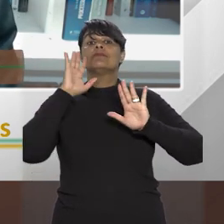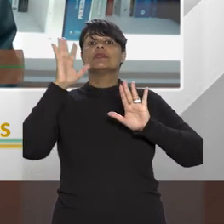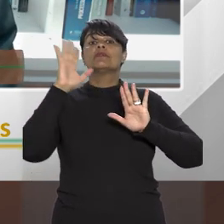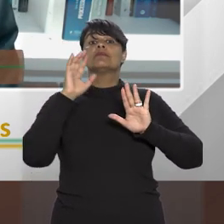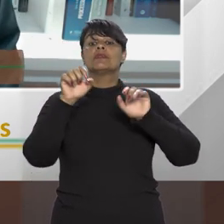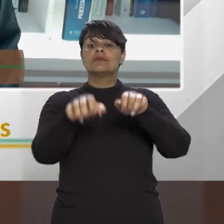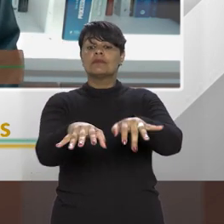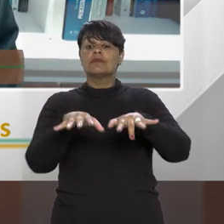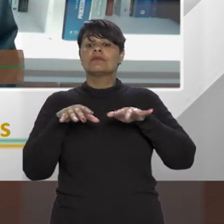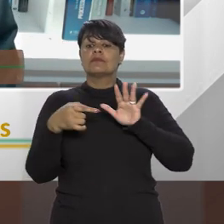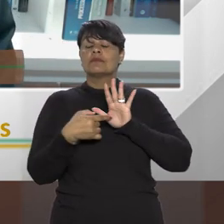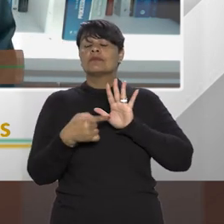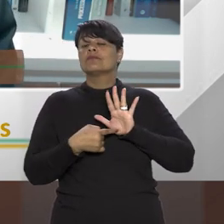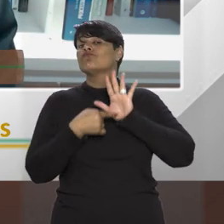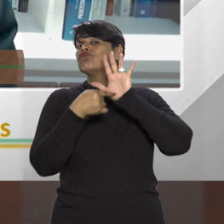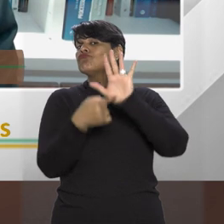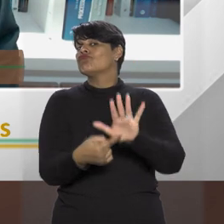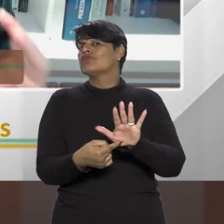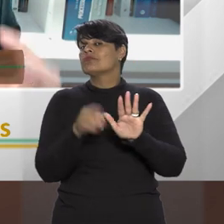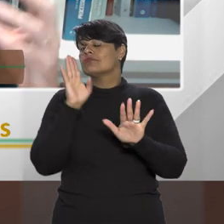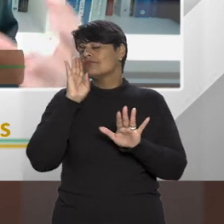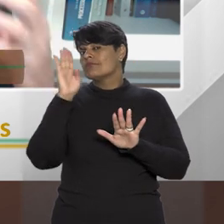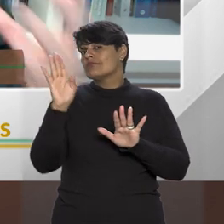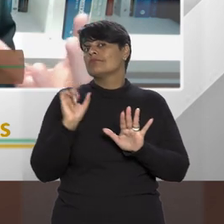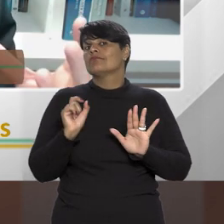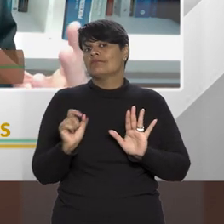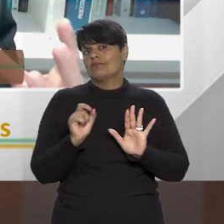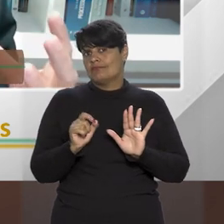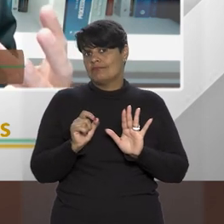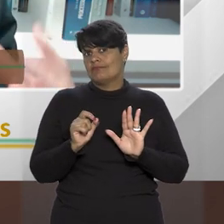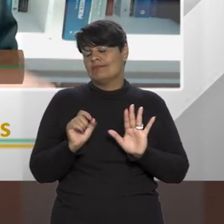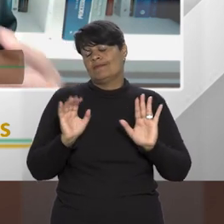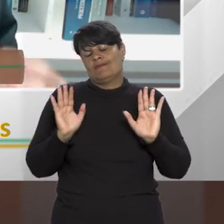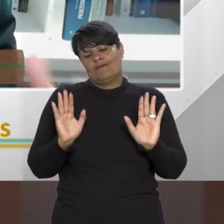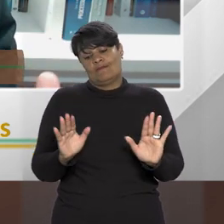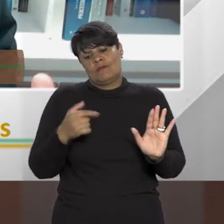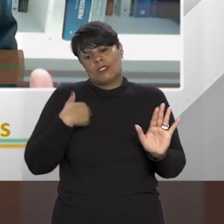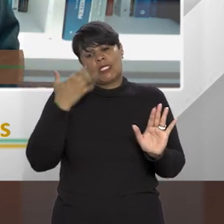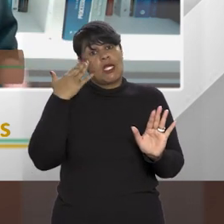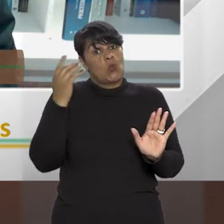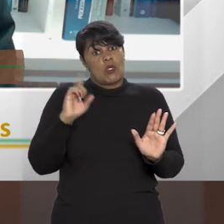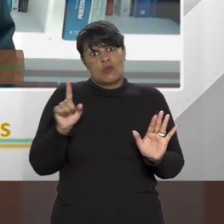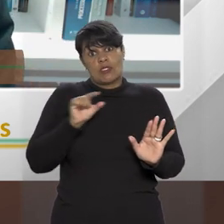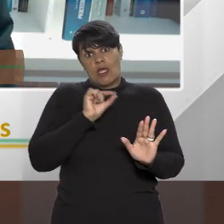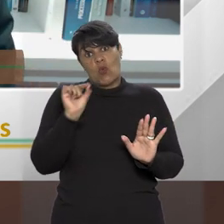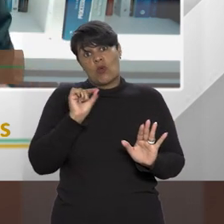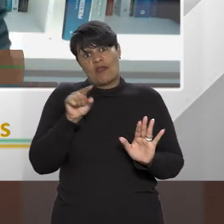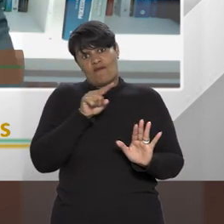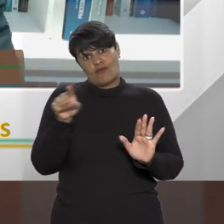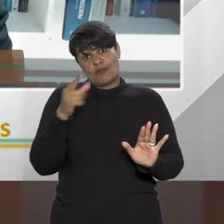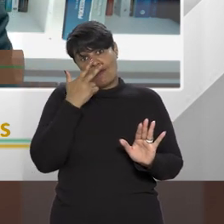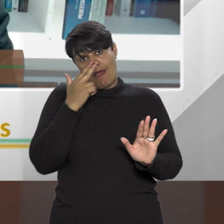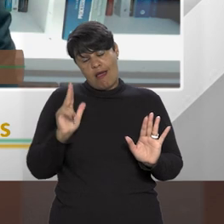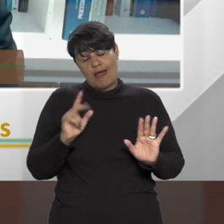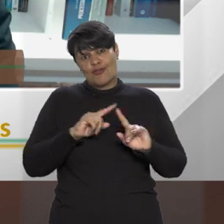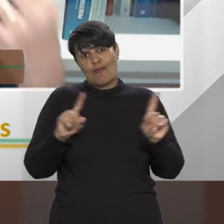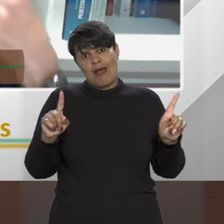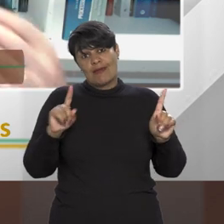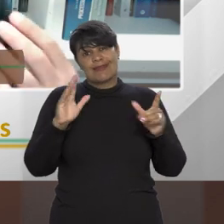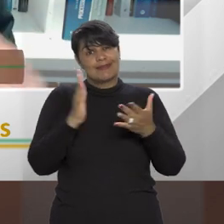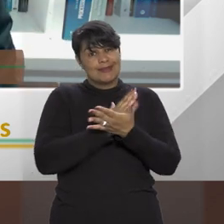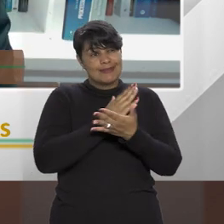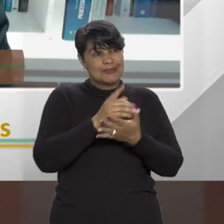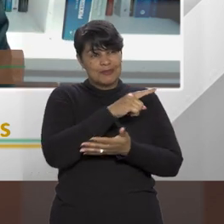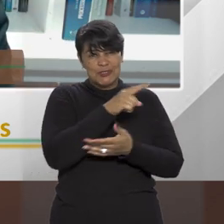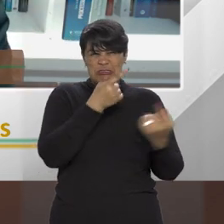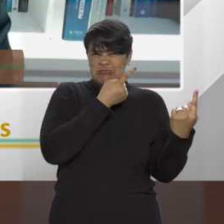acha, que ela foi alvo de tantas críticas, porque as pessoas continuam achando que resolver litígio é ajuizar a demanda. Como você bem mencionou,